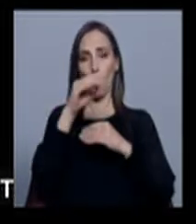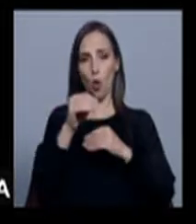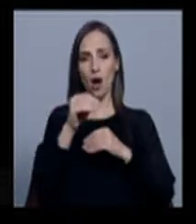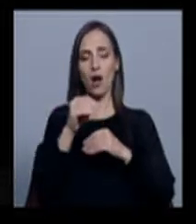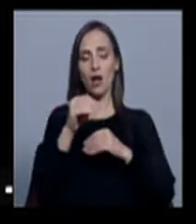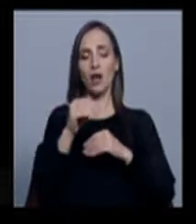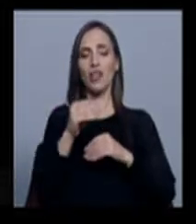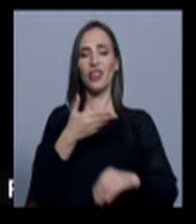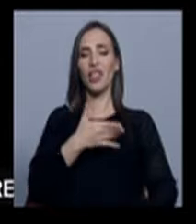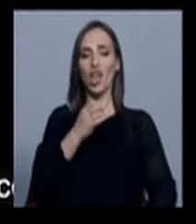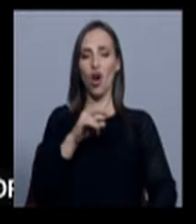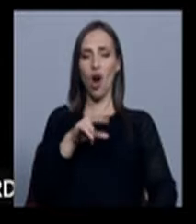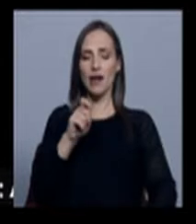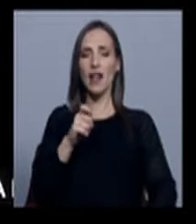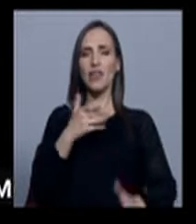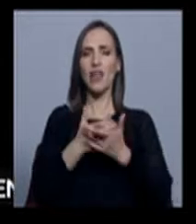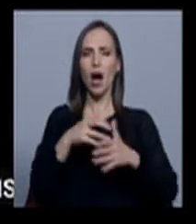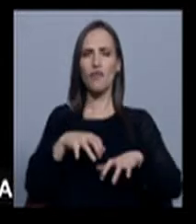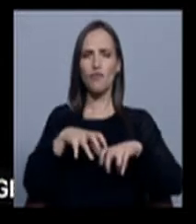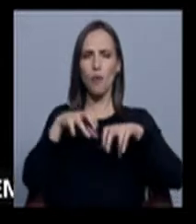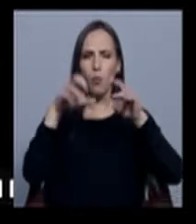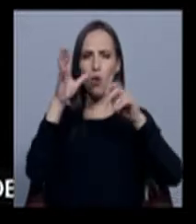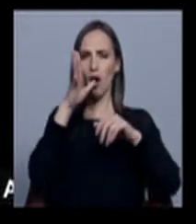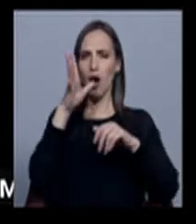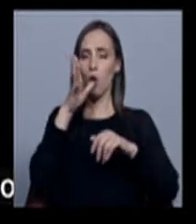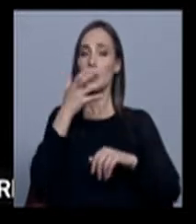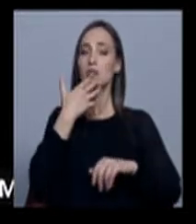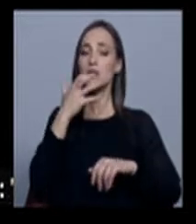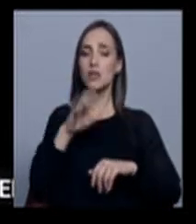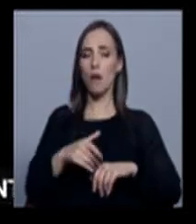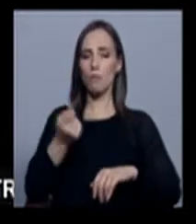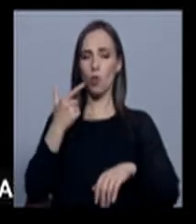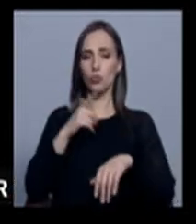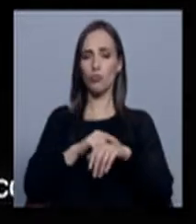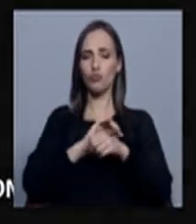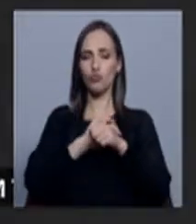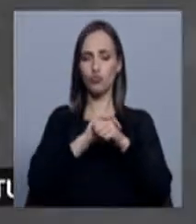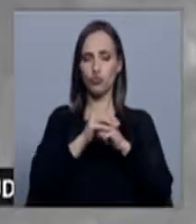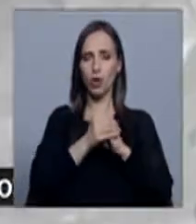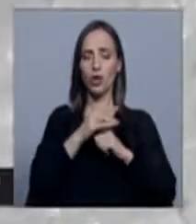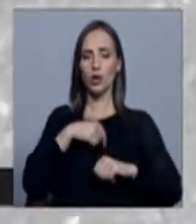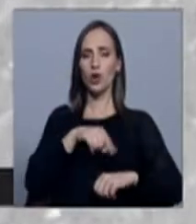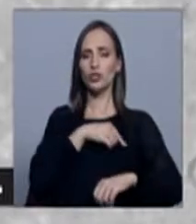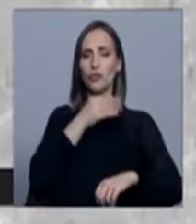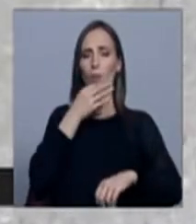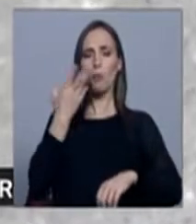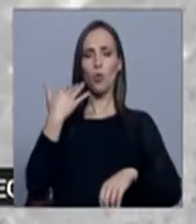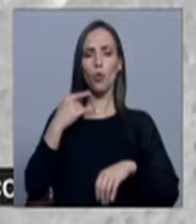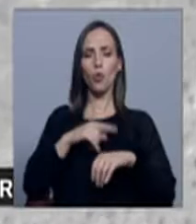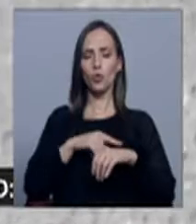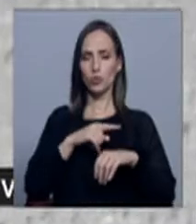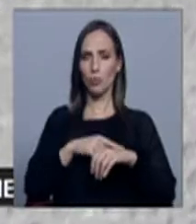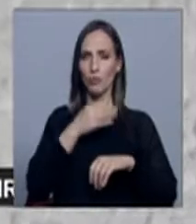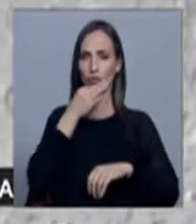de água e também alguns sais, muito recentemente na superfície de Dione. Quando nós estamos a falar muito recentemente, estamos a falar de